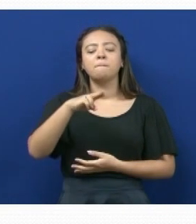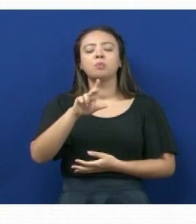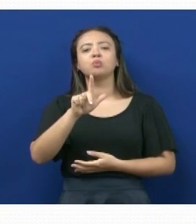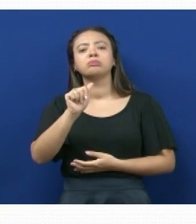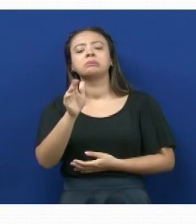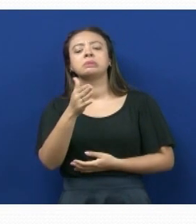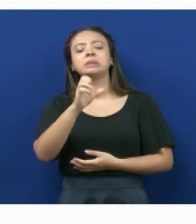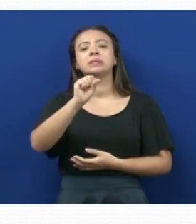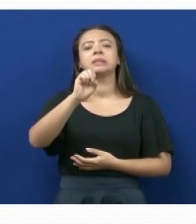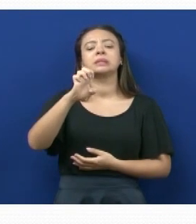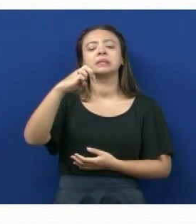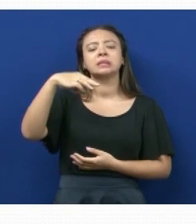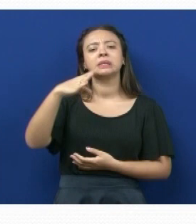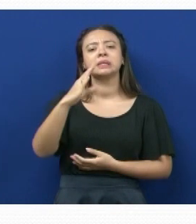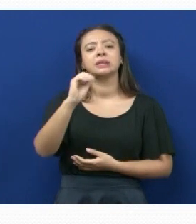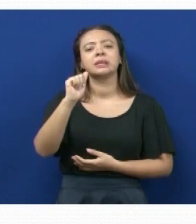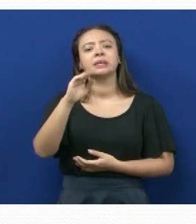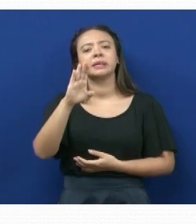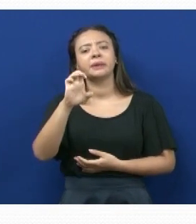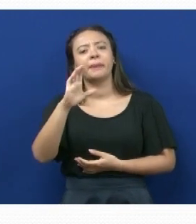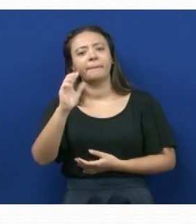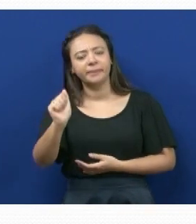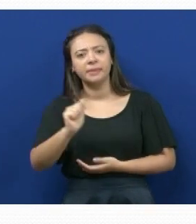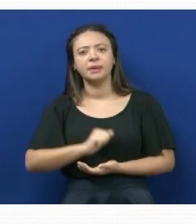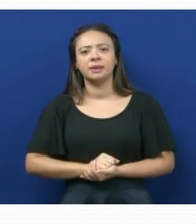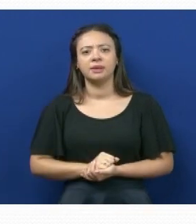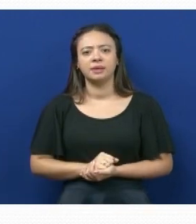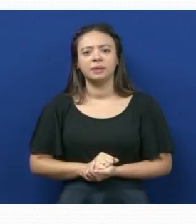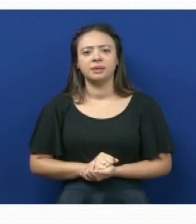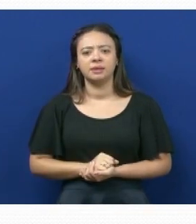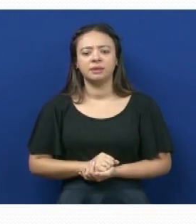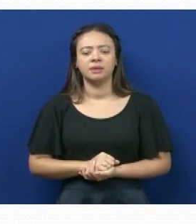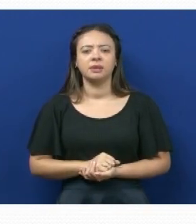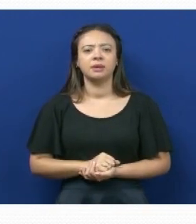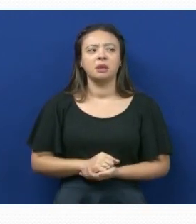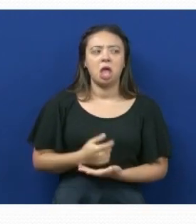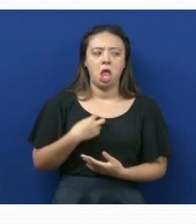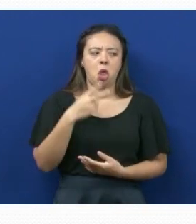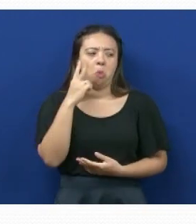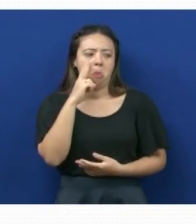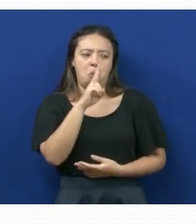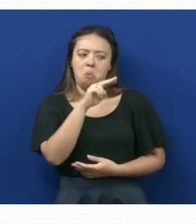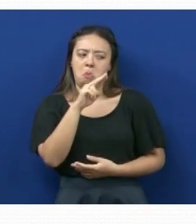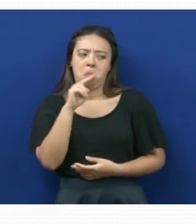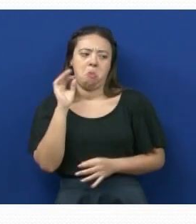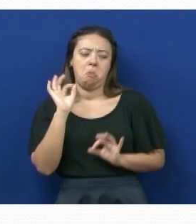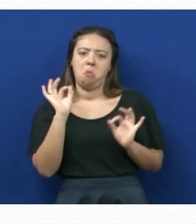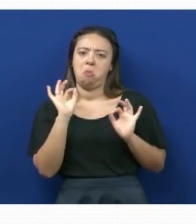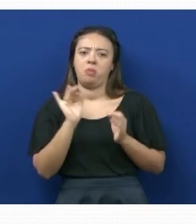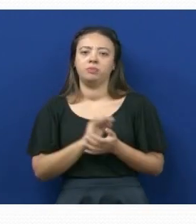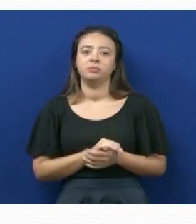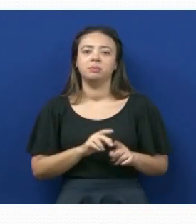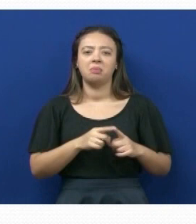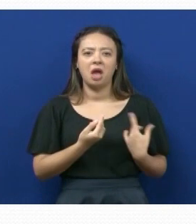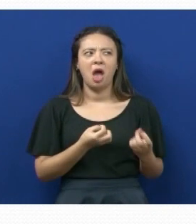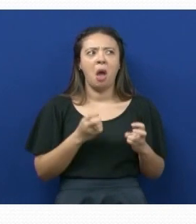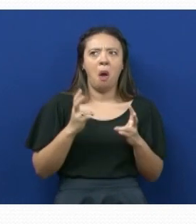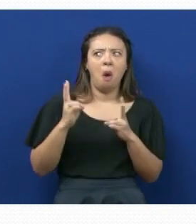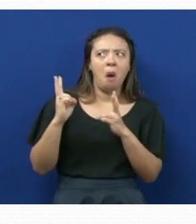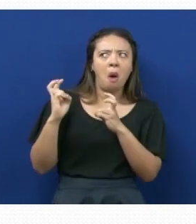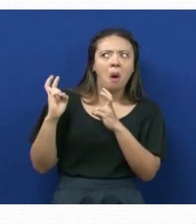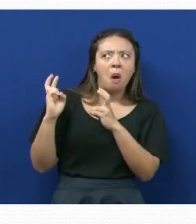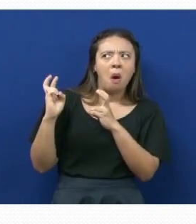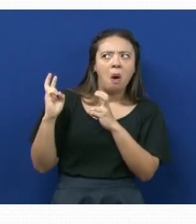cabeça? Ah, seu Ico garante que existe. Essa eu nunca vi, mas ouvi um rinchado dela uns par